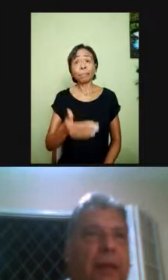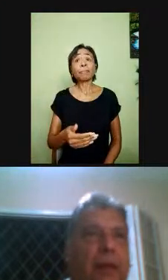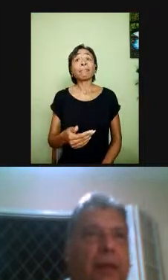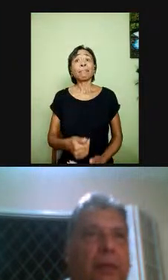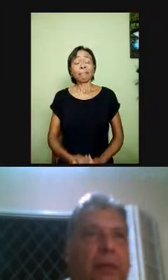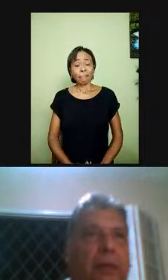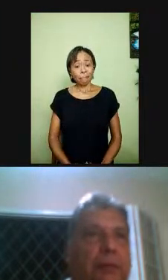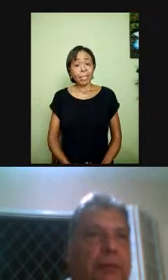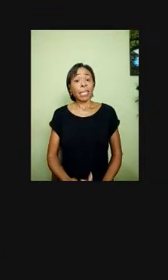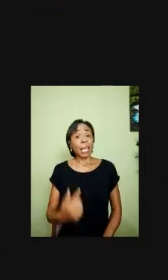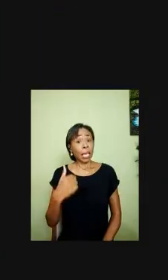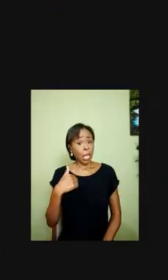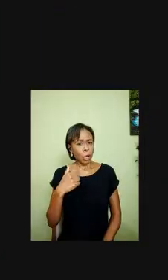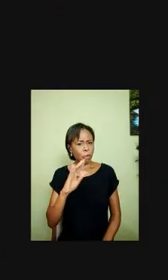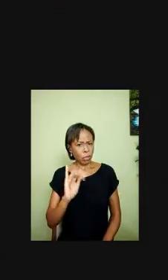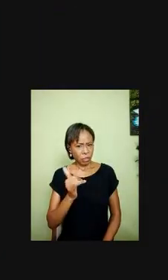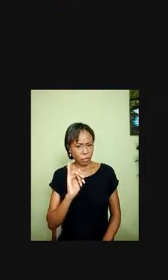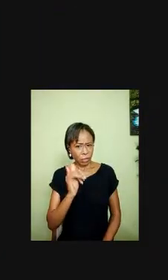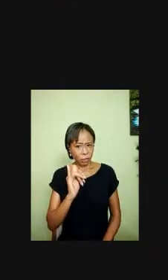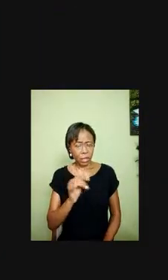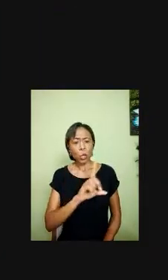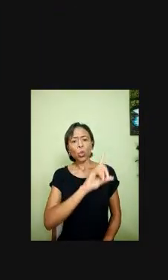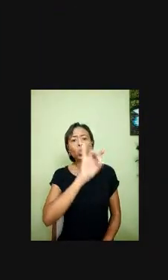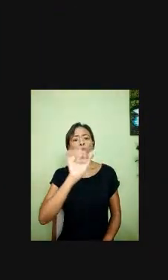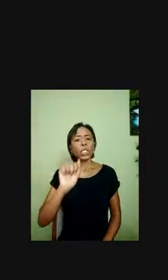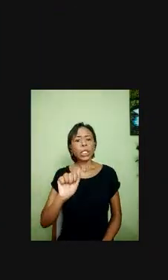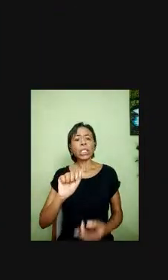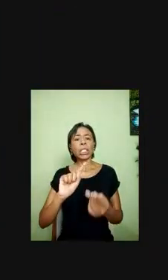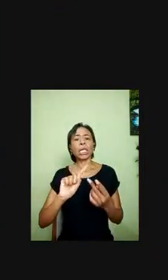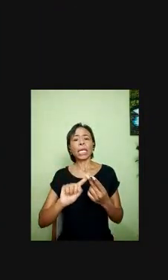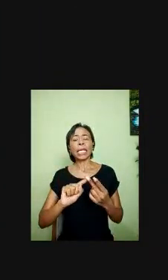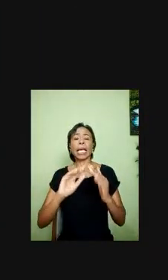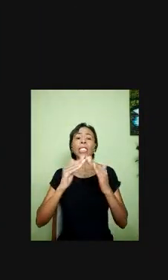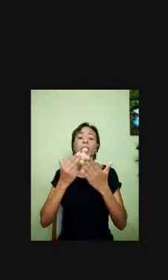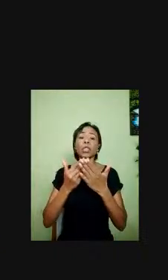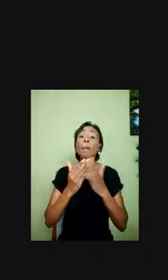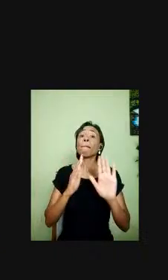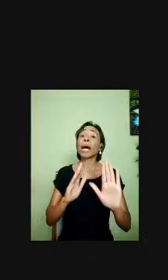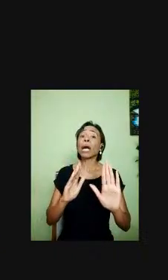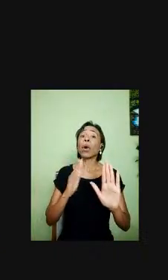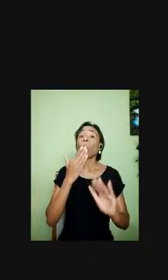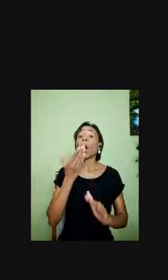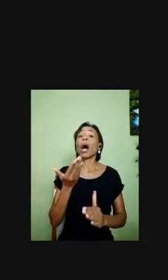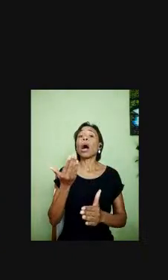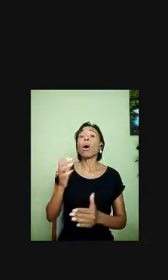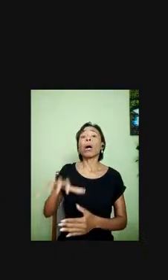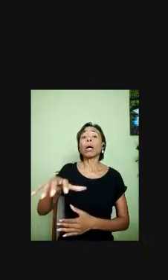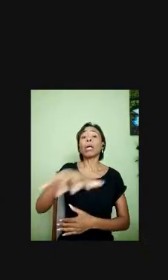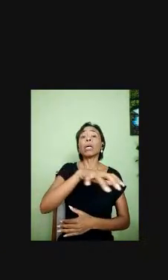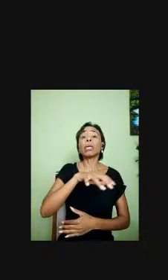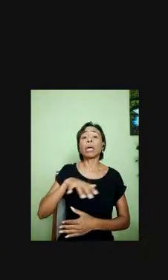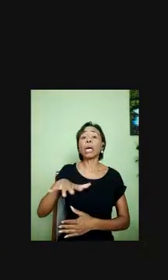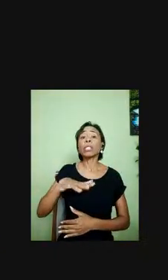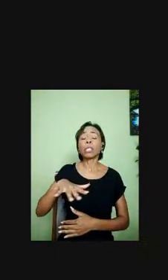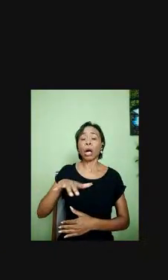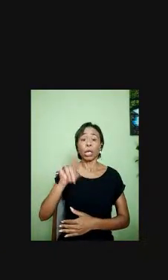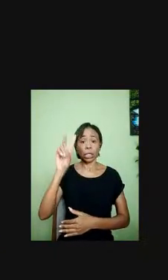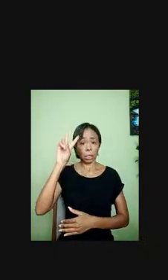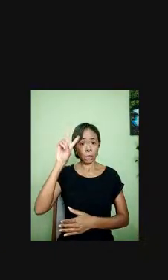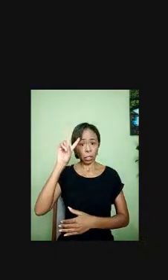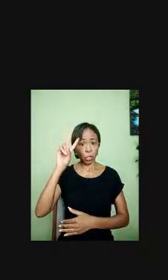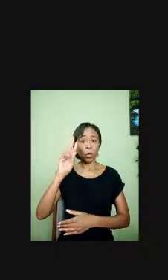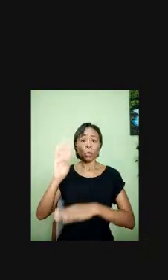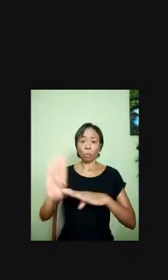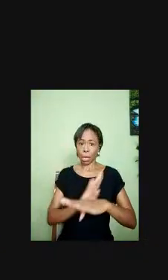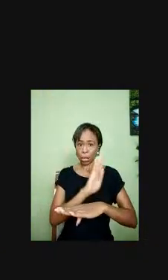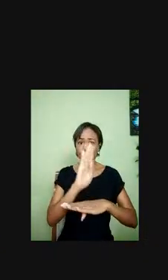falei quais vão ser as datas e quais vão ser as escolas, então eu não falei as regionais. Então, segunda-feira, lá no Ponte Barreiro,